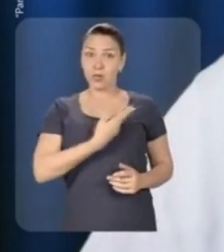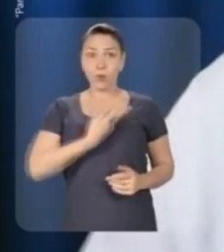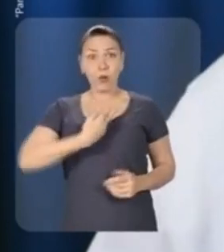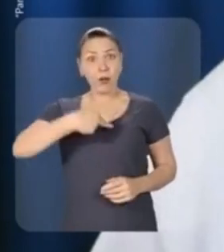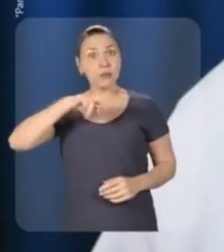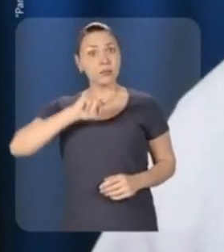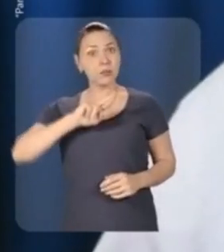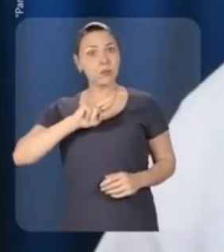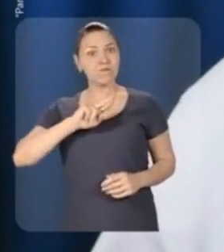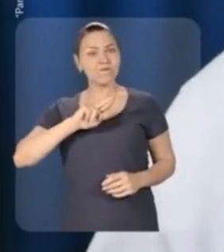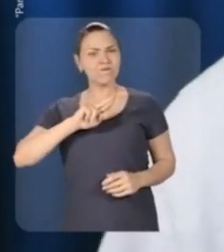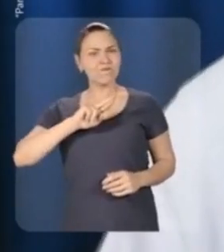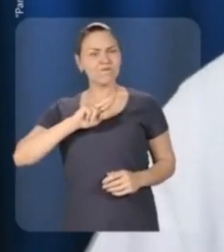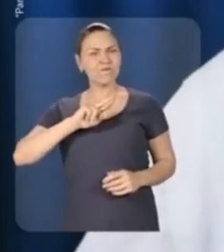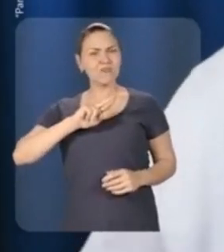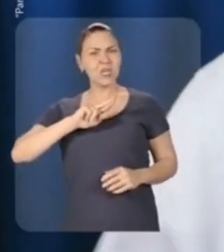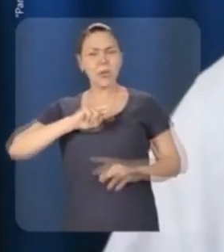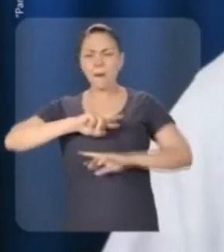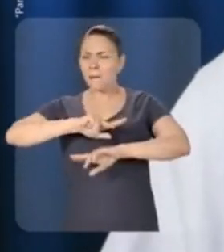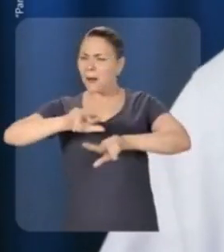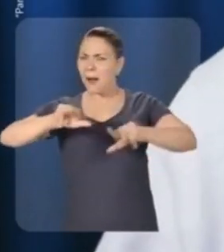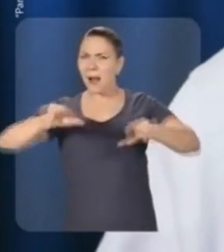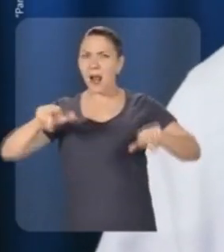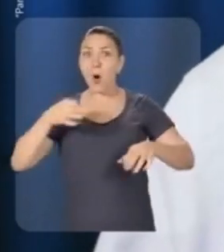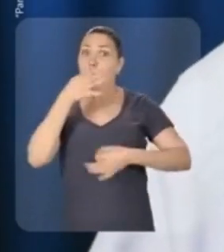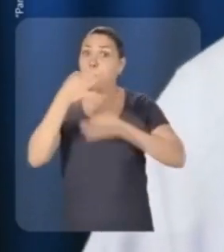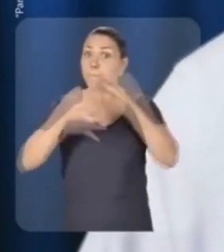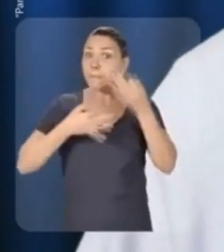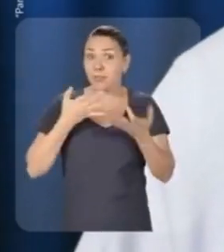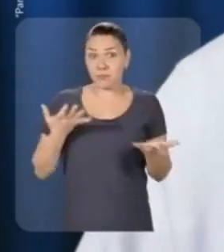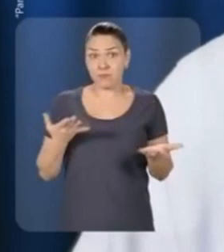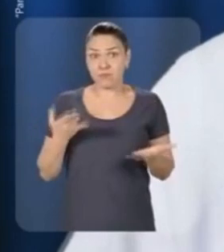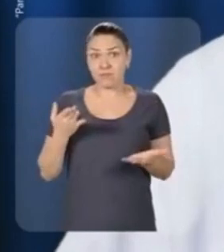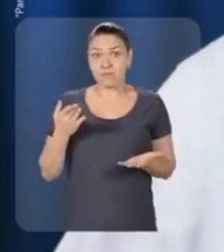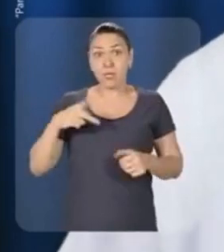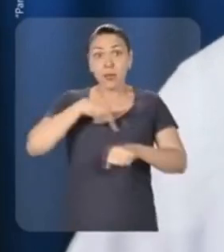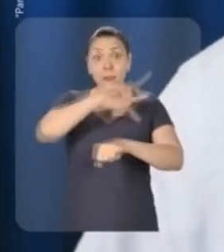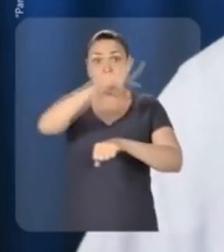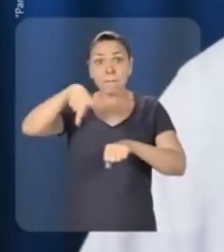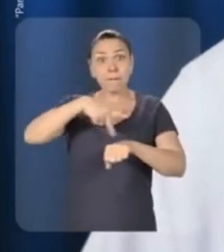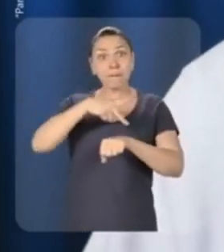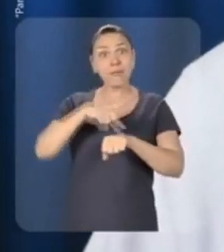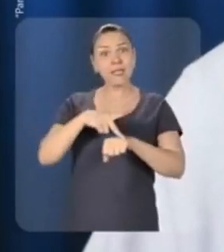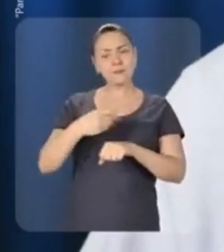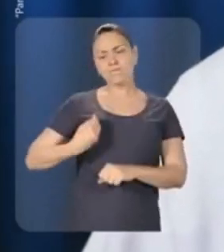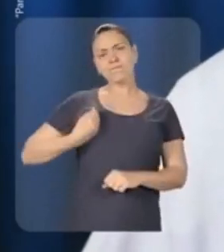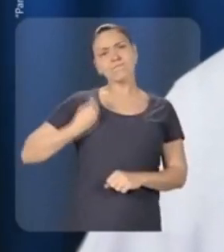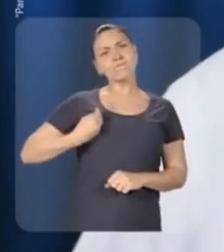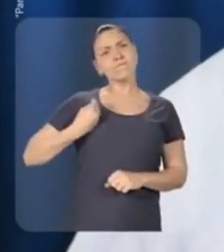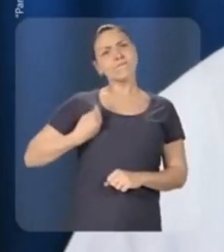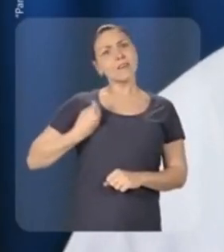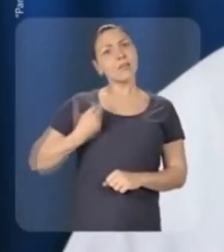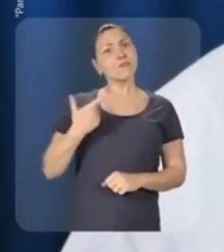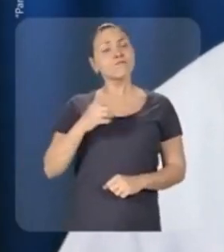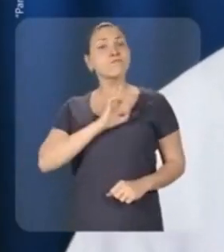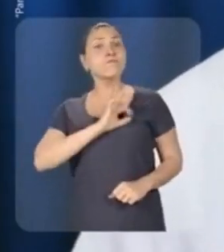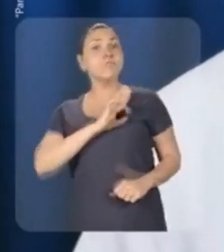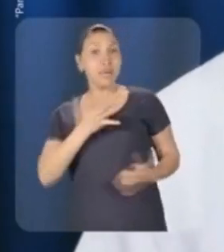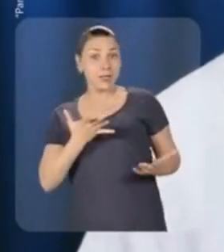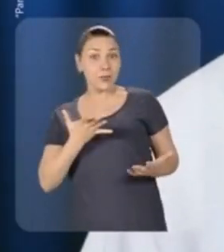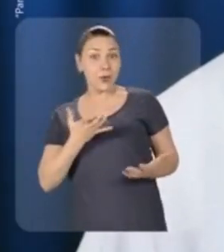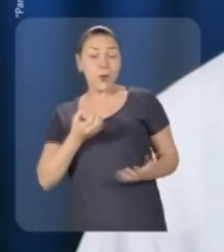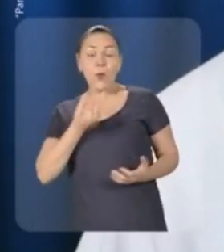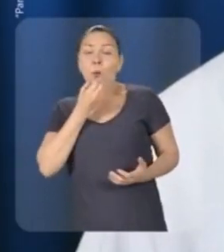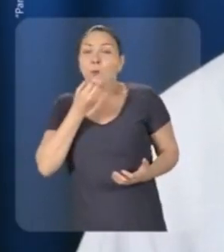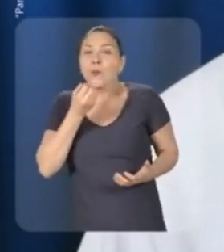gênero, religião, as diferenças de opinião. Um país no qual possamos viver sem medo, que